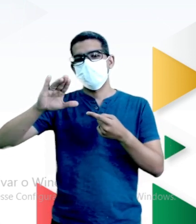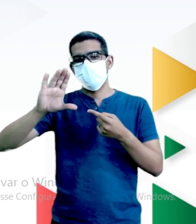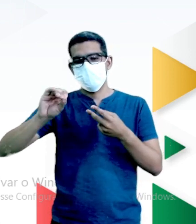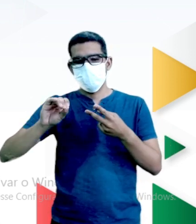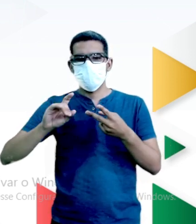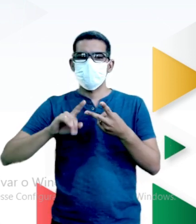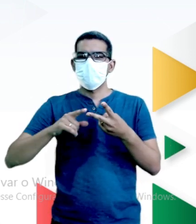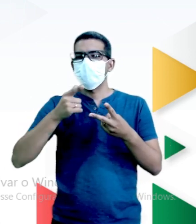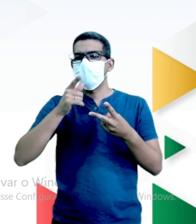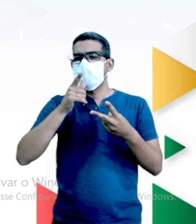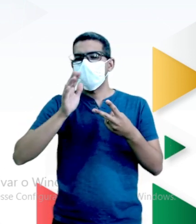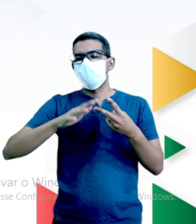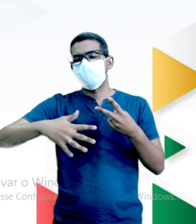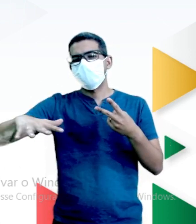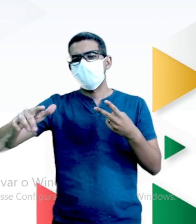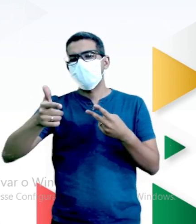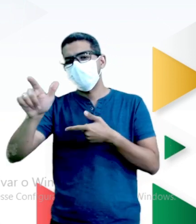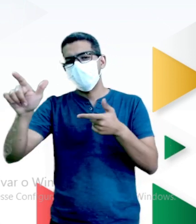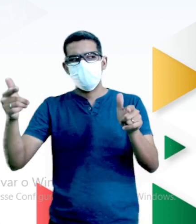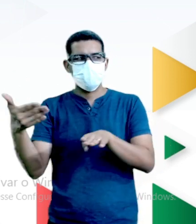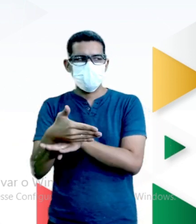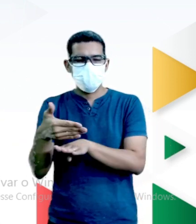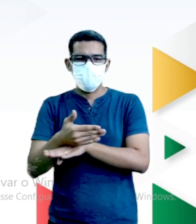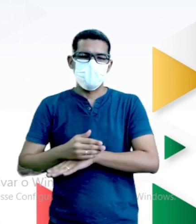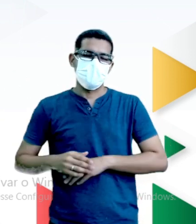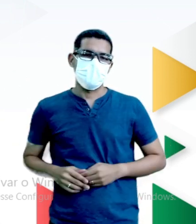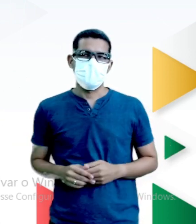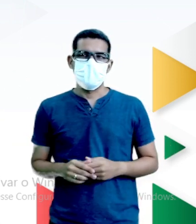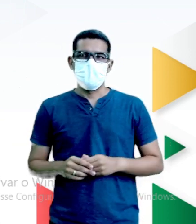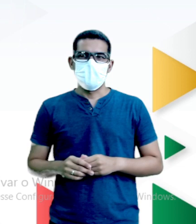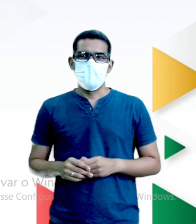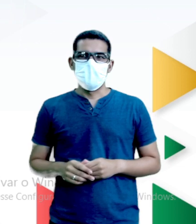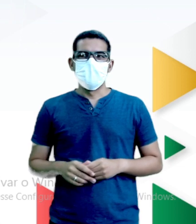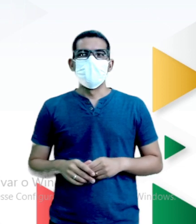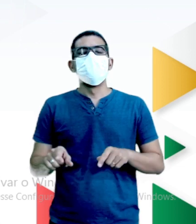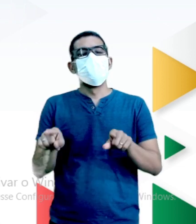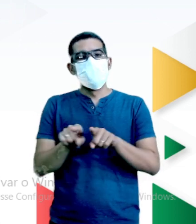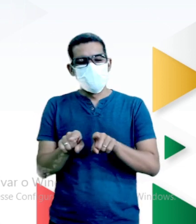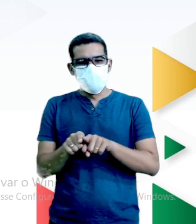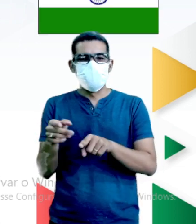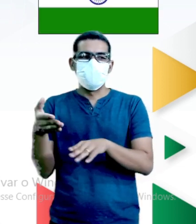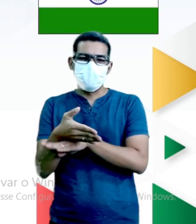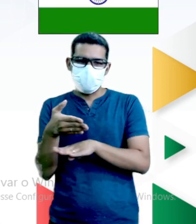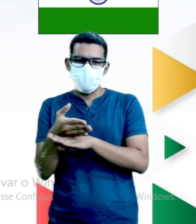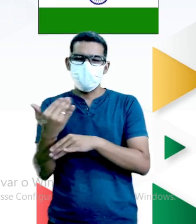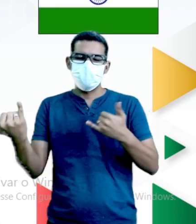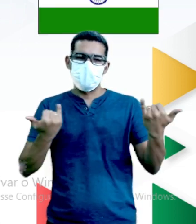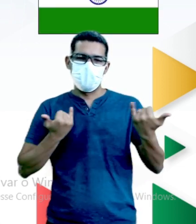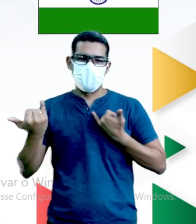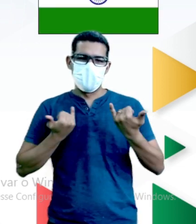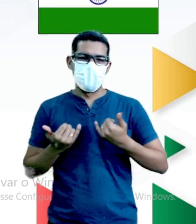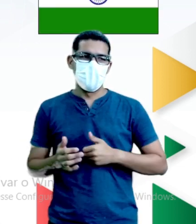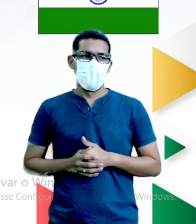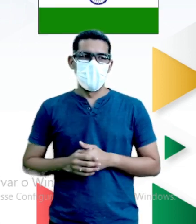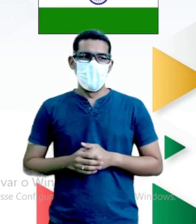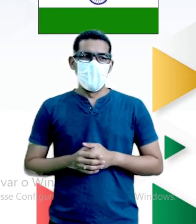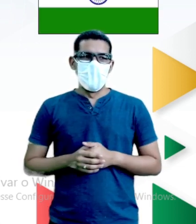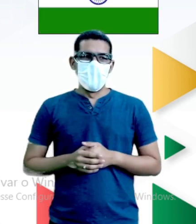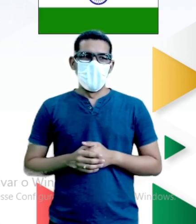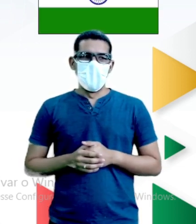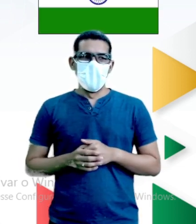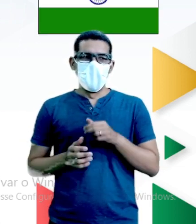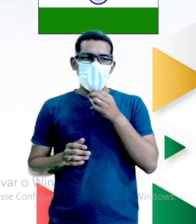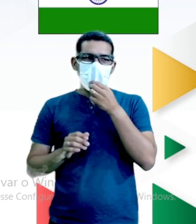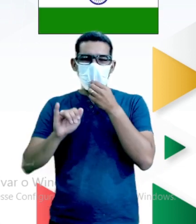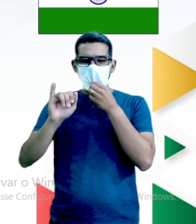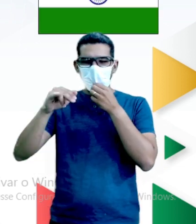os outros mares que dão acesso, navegáveis, eles também tinham acesso a essas informações, beleza? Então, indo